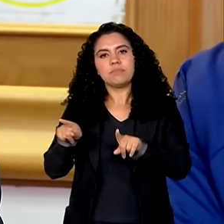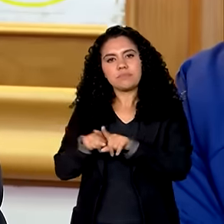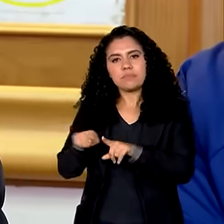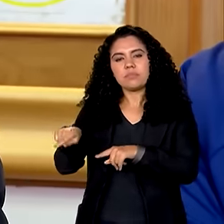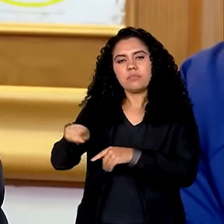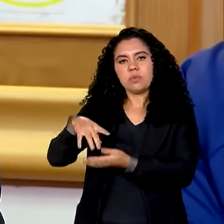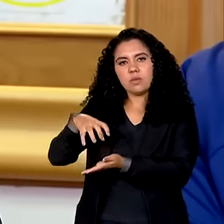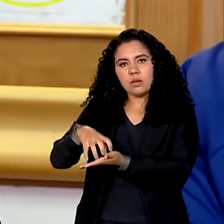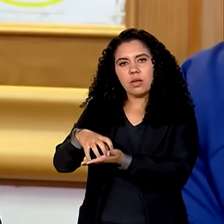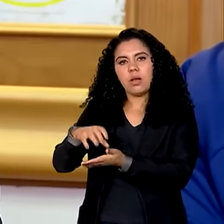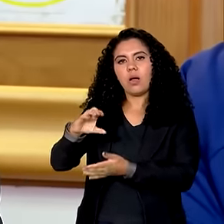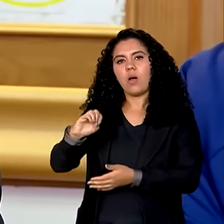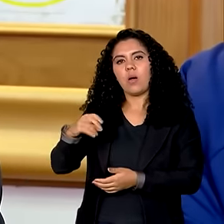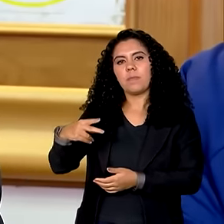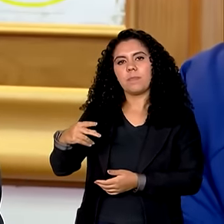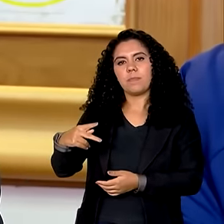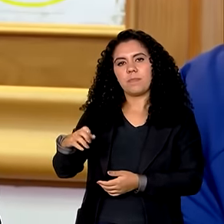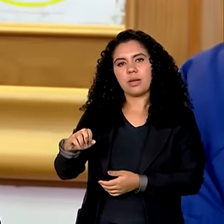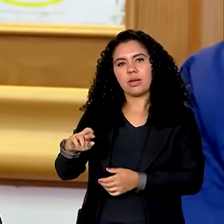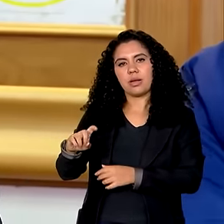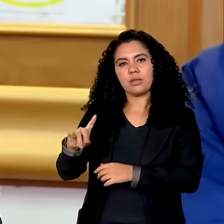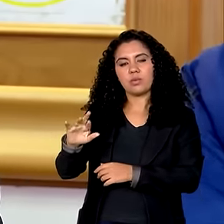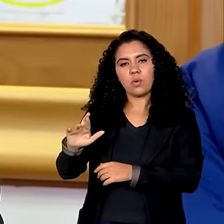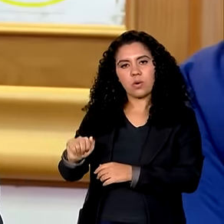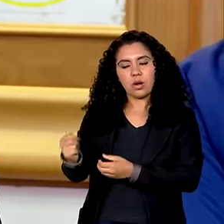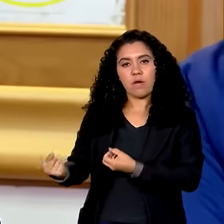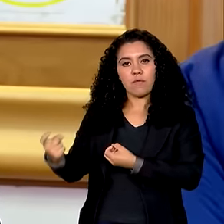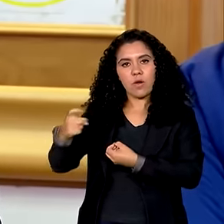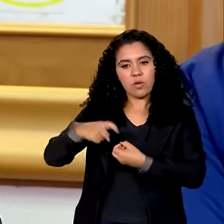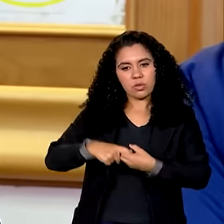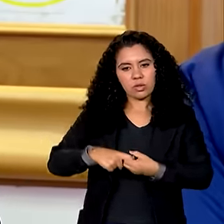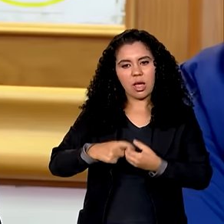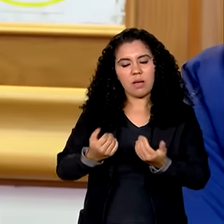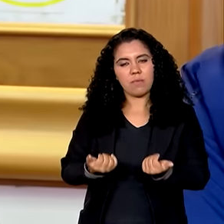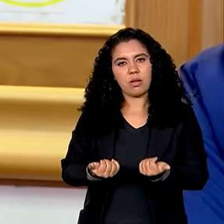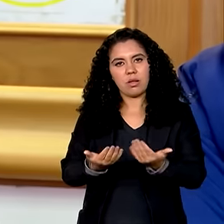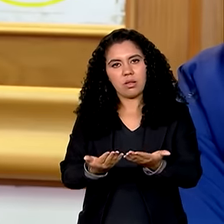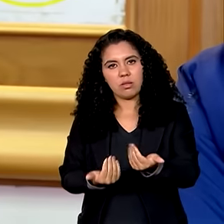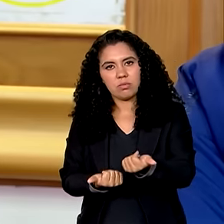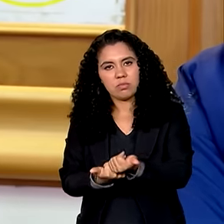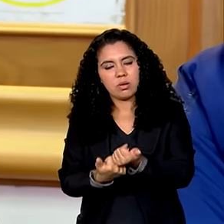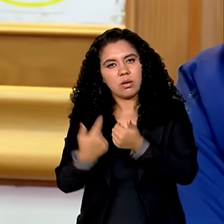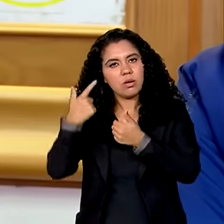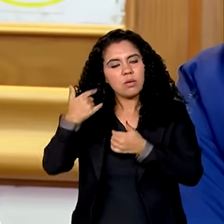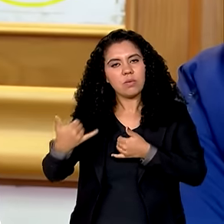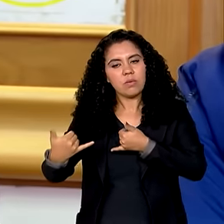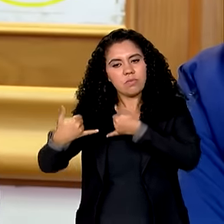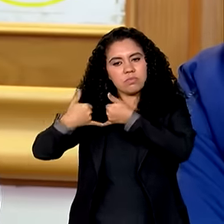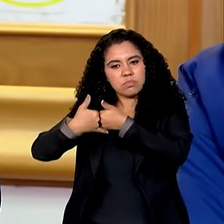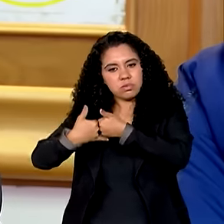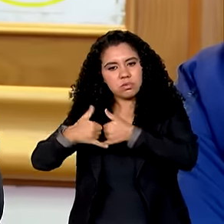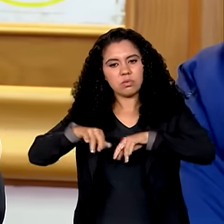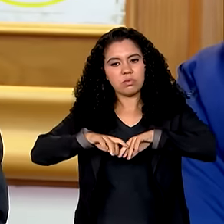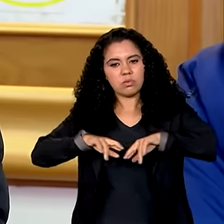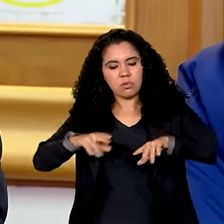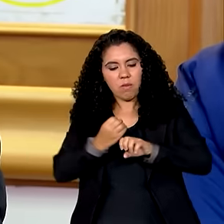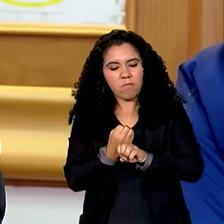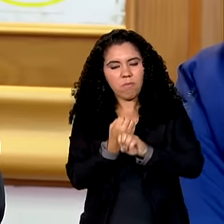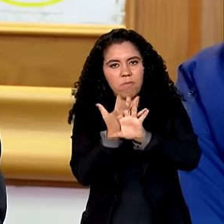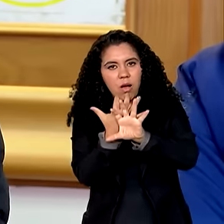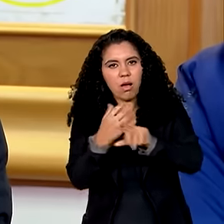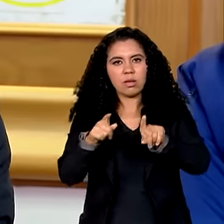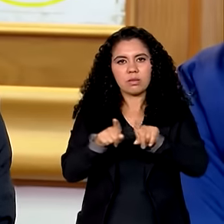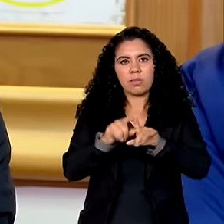atuando para poder retomar os serviços da cobertura de telefonia da banda larga móvel os provedores